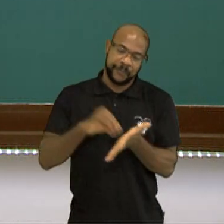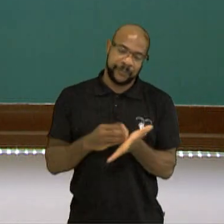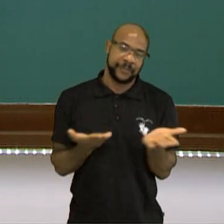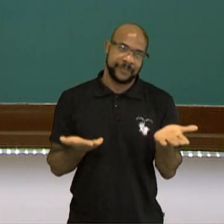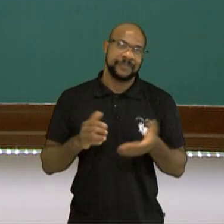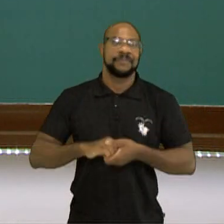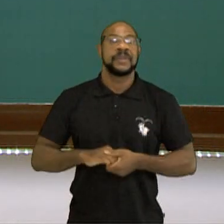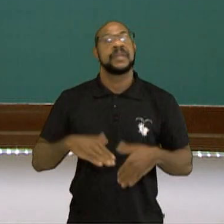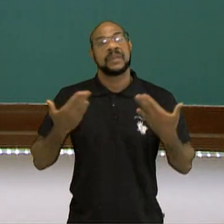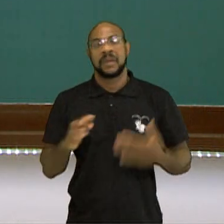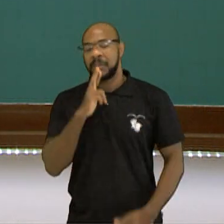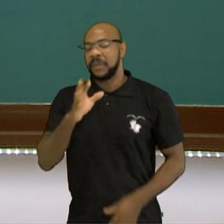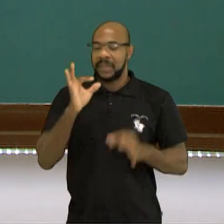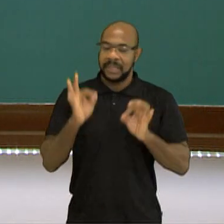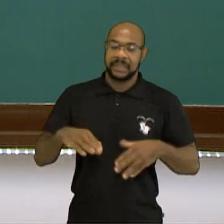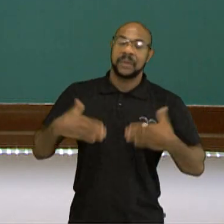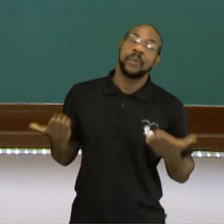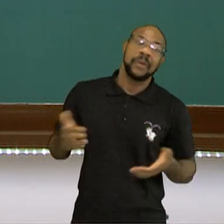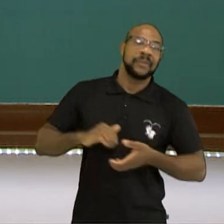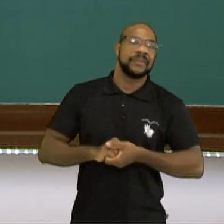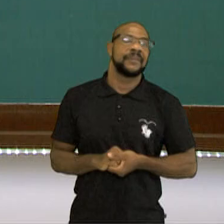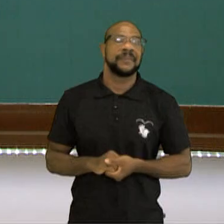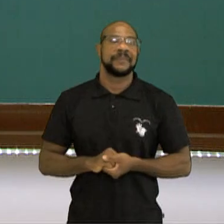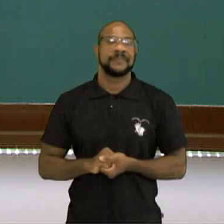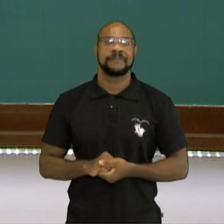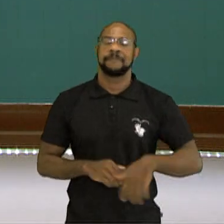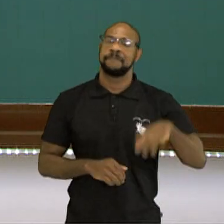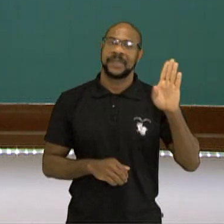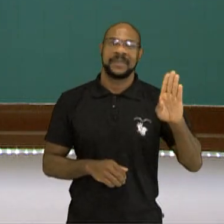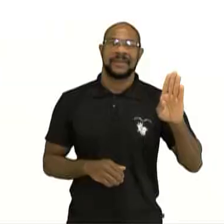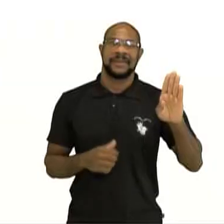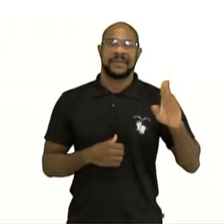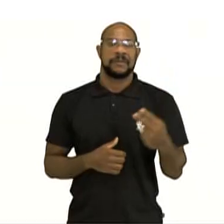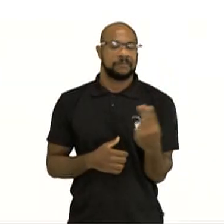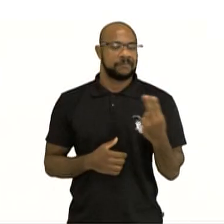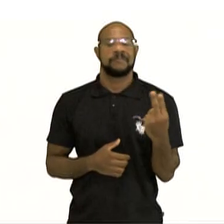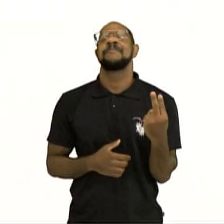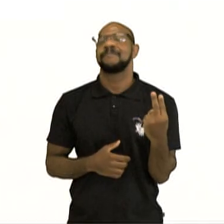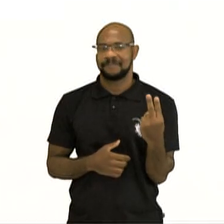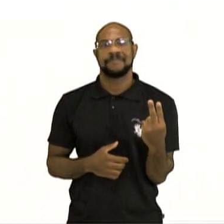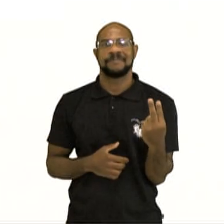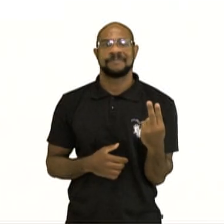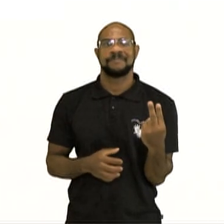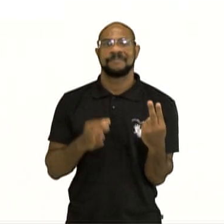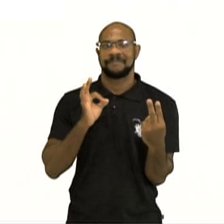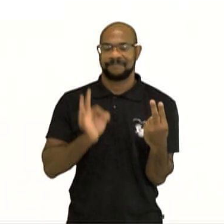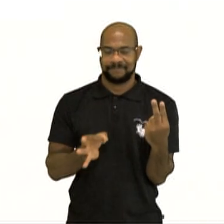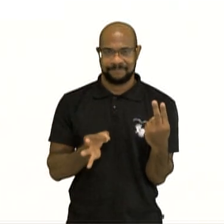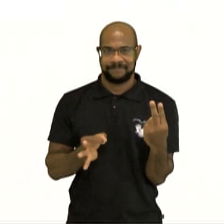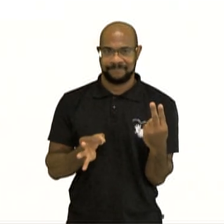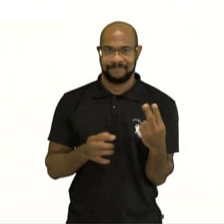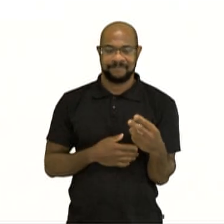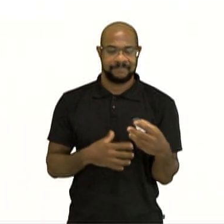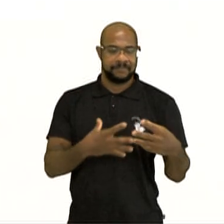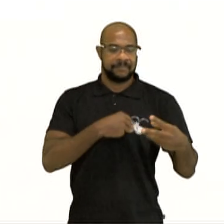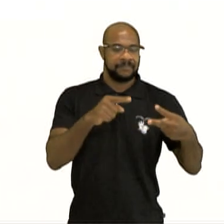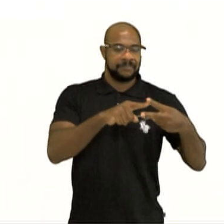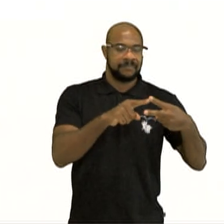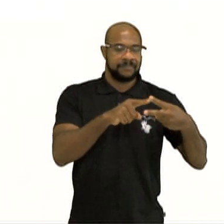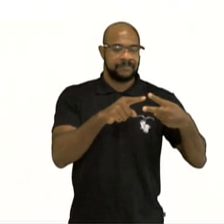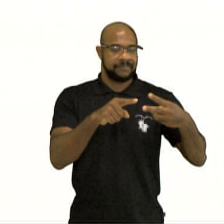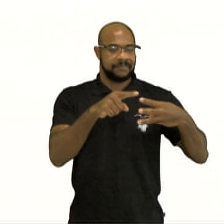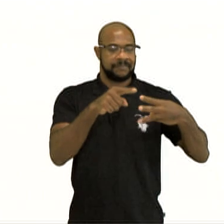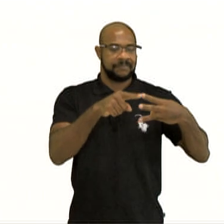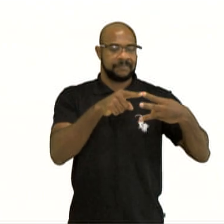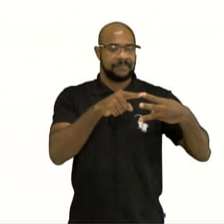alternativa correta, alternativa B, pois somente a segunda proposição, né, dos filhos para as mães é que representam